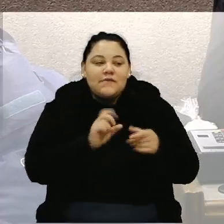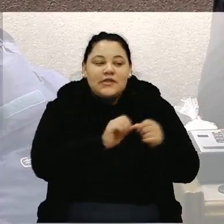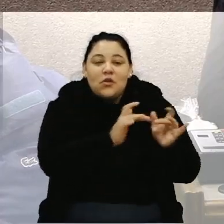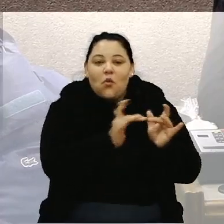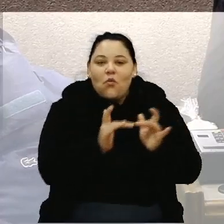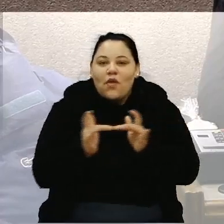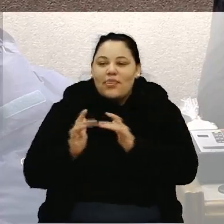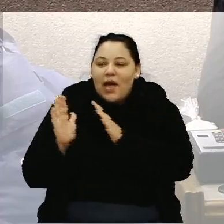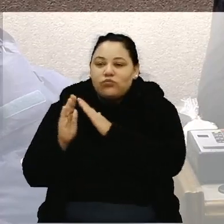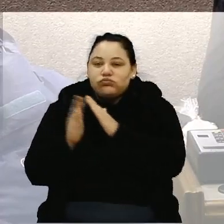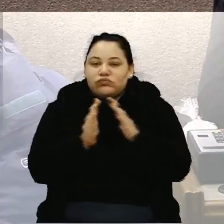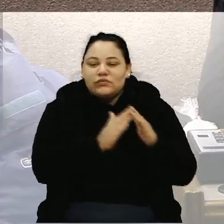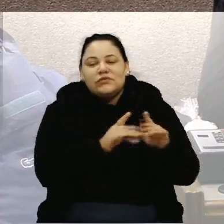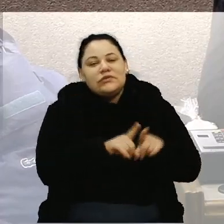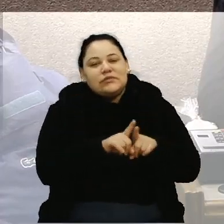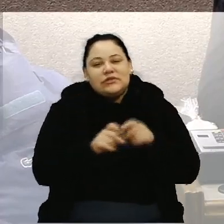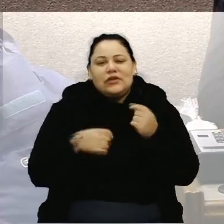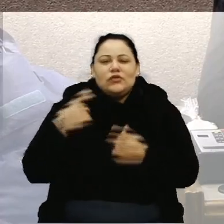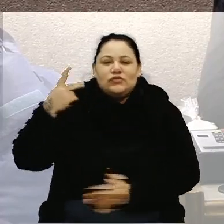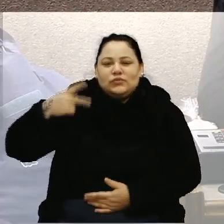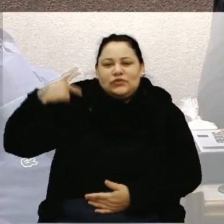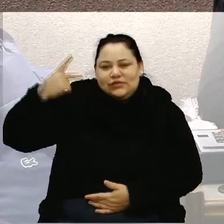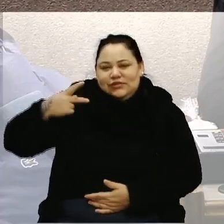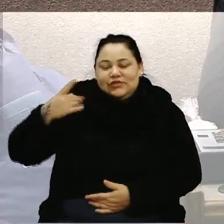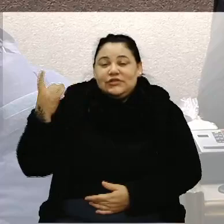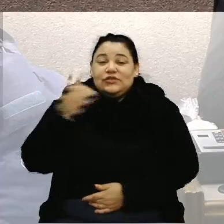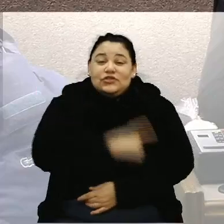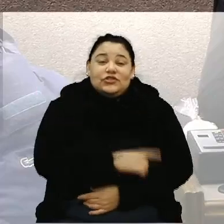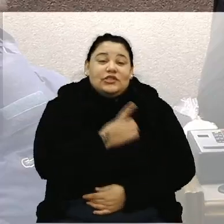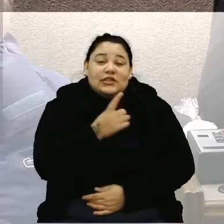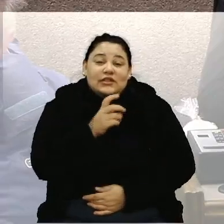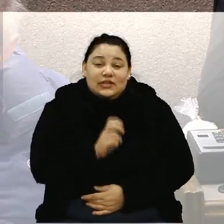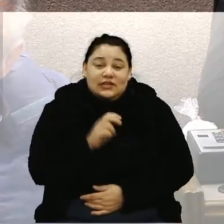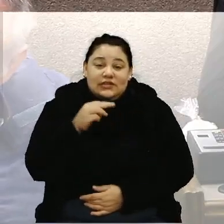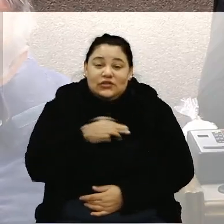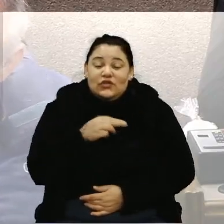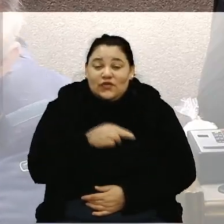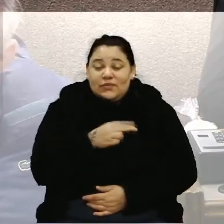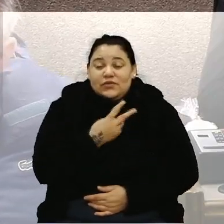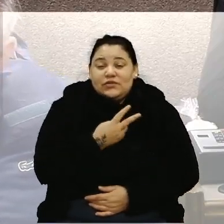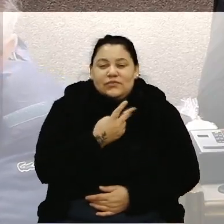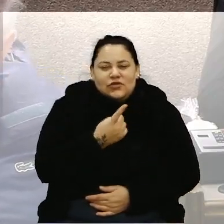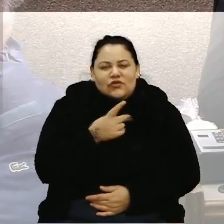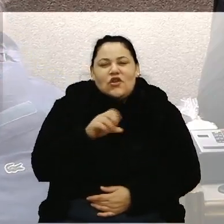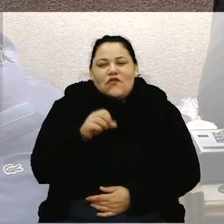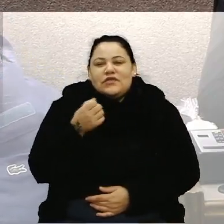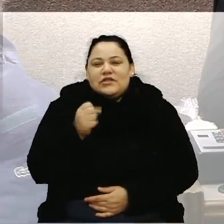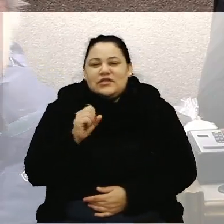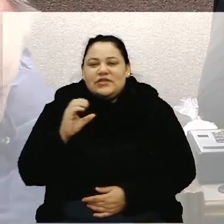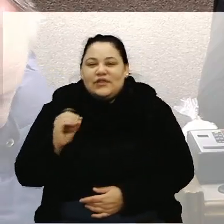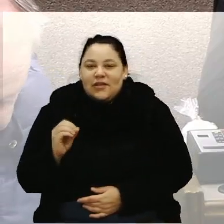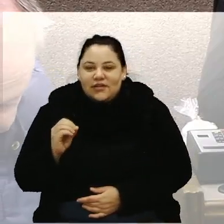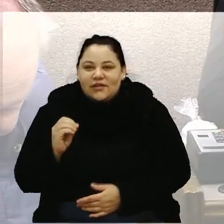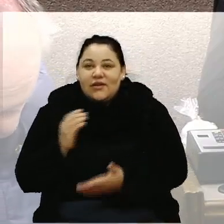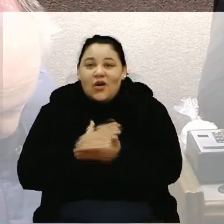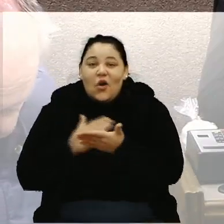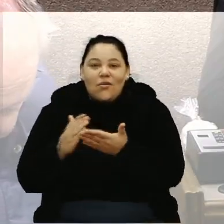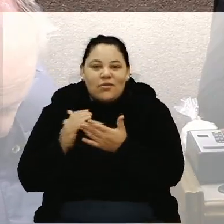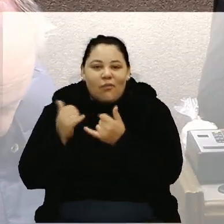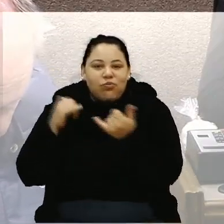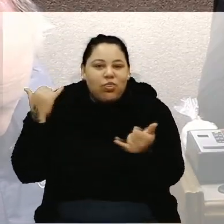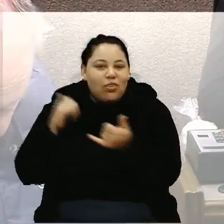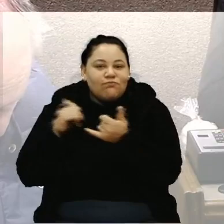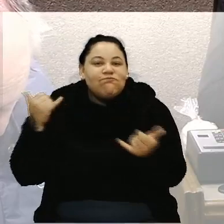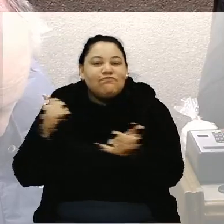também alguns políticos e no dia 15 de novembro de 1980, a tão sonhada energia chegou à linha São Gotardo de